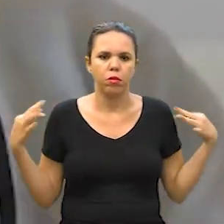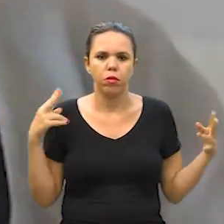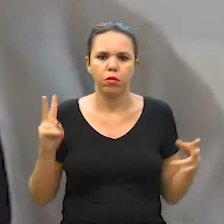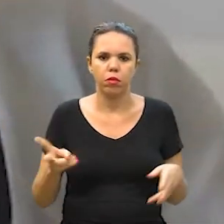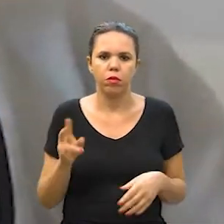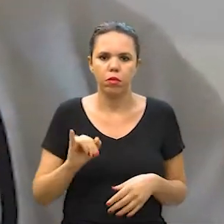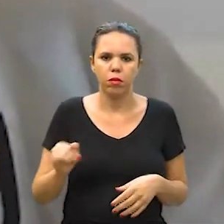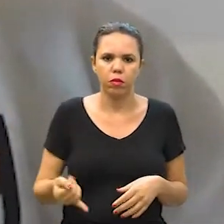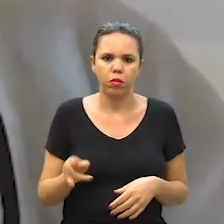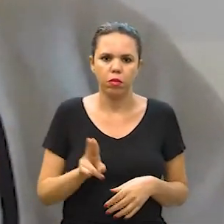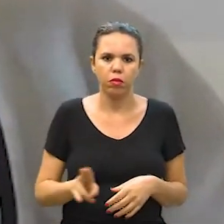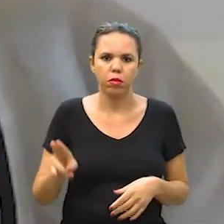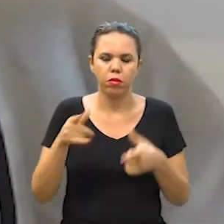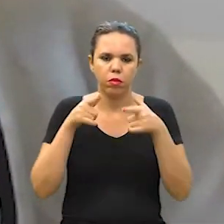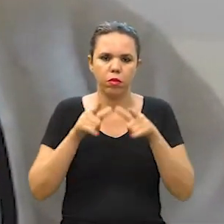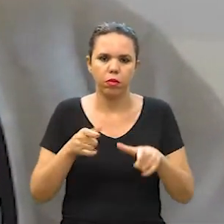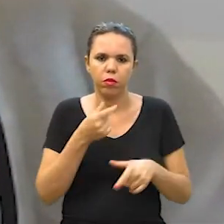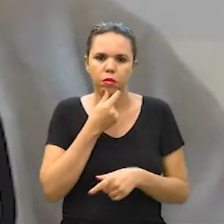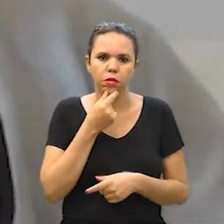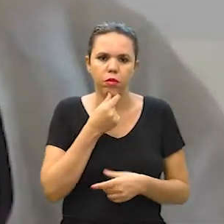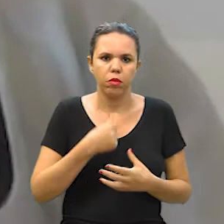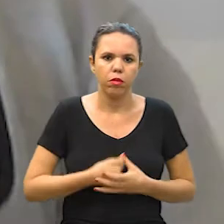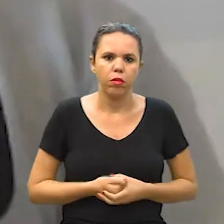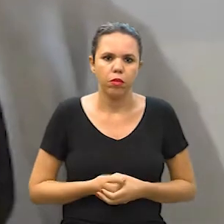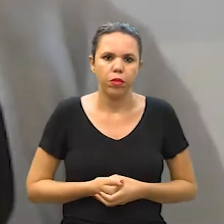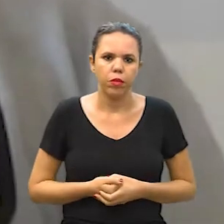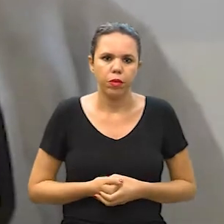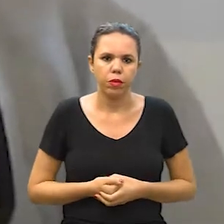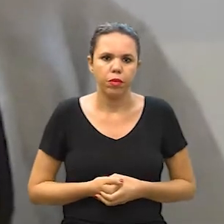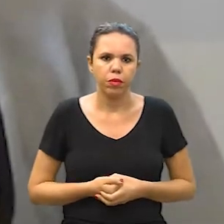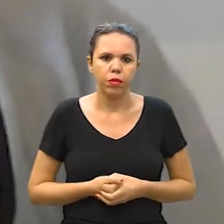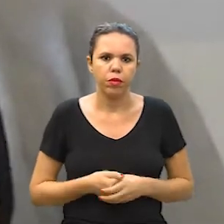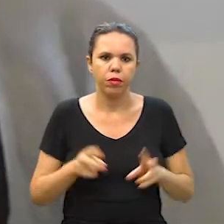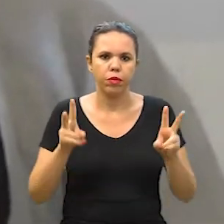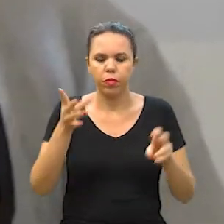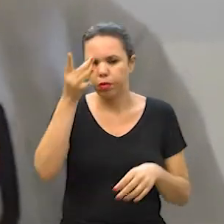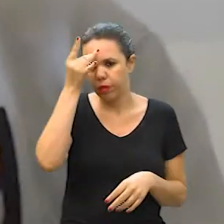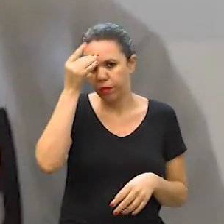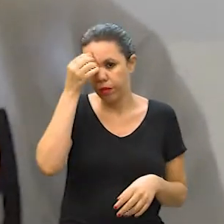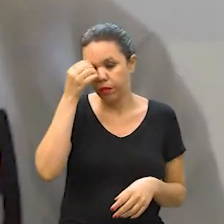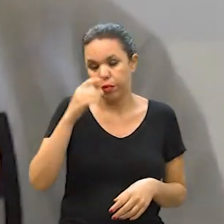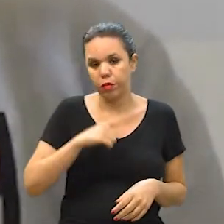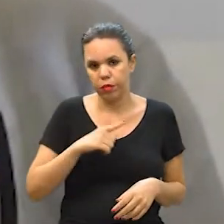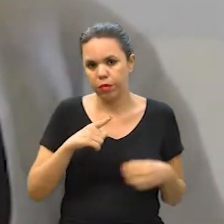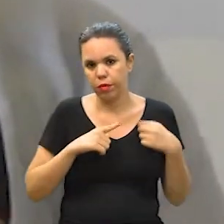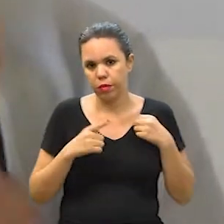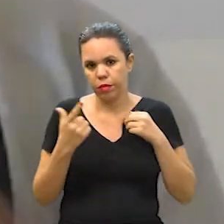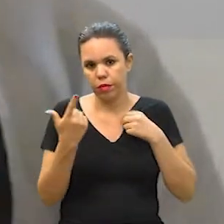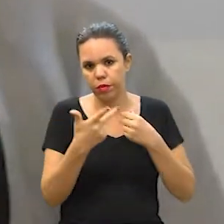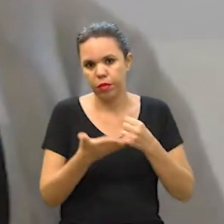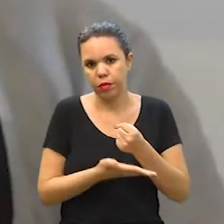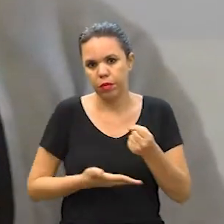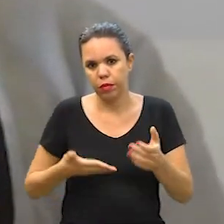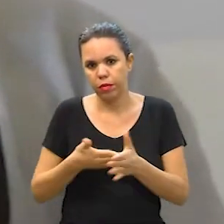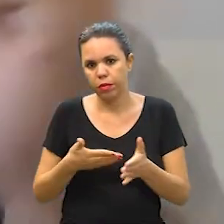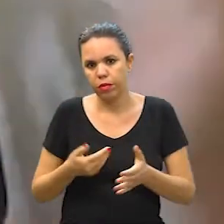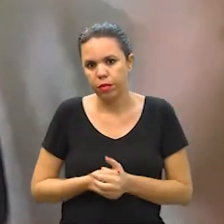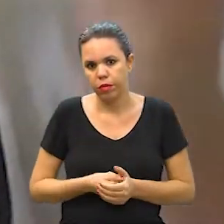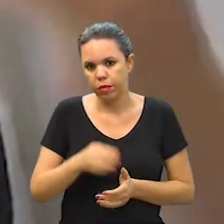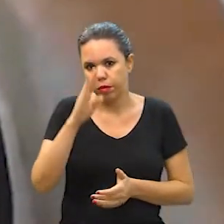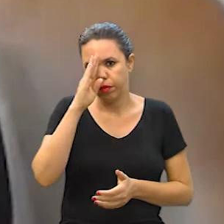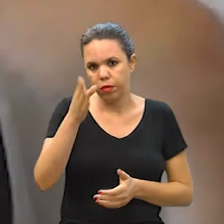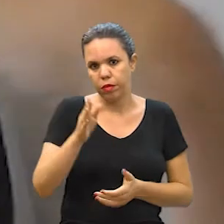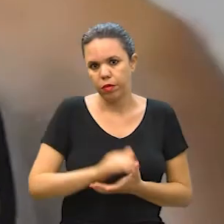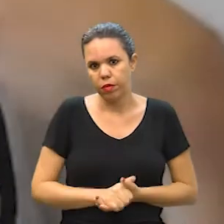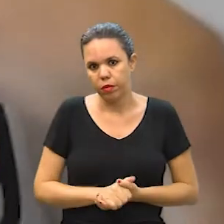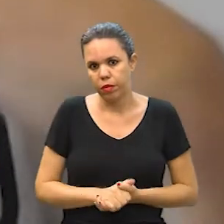sempre utilizado a língua inglesa. Agora, sobre o aprendizado, a gente tem uma outra barreira aí,